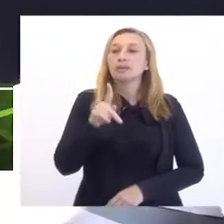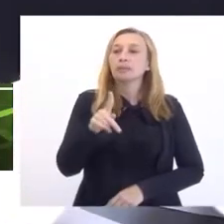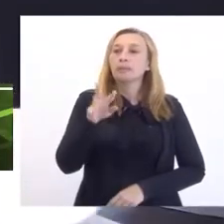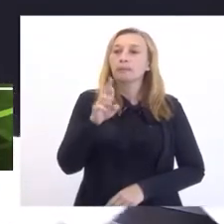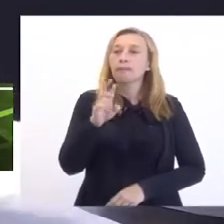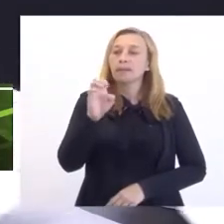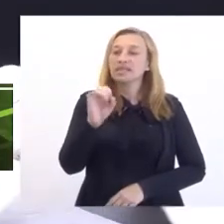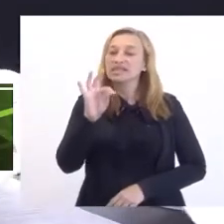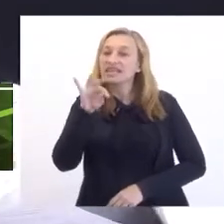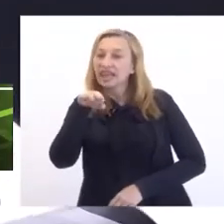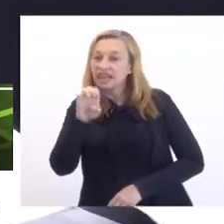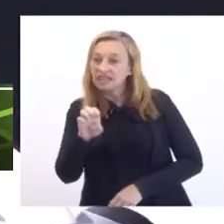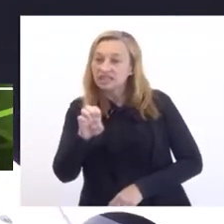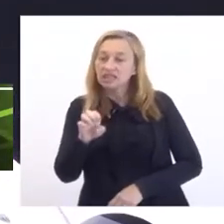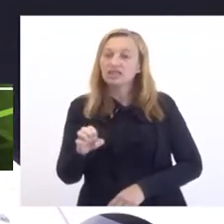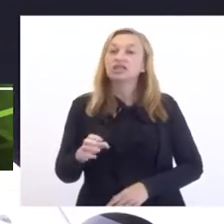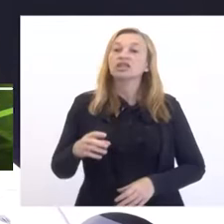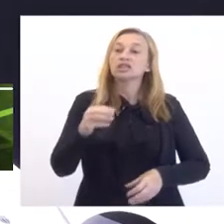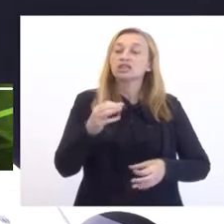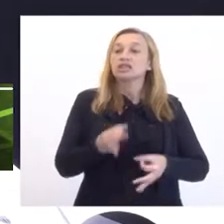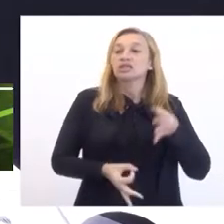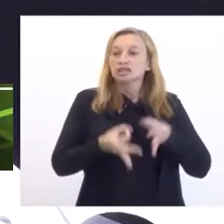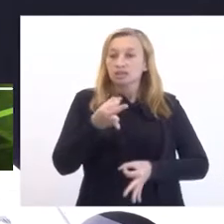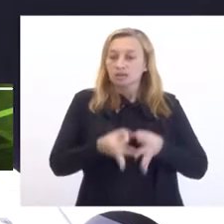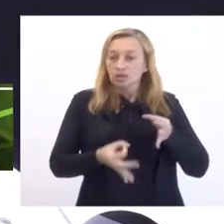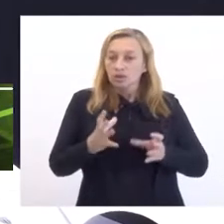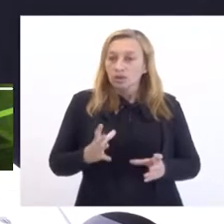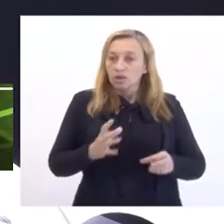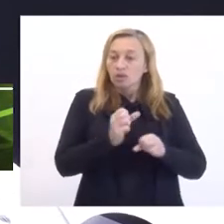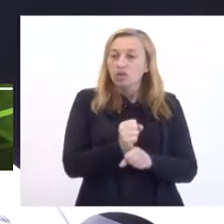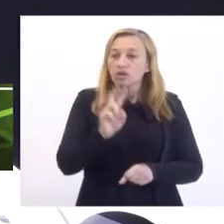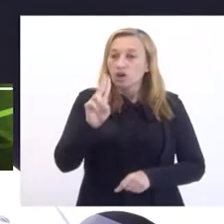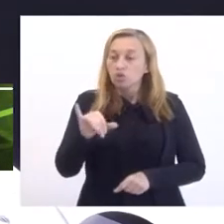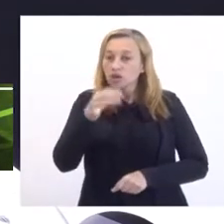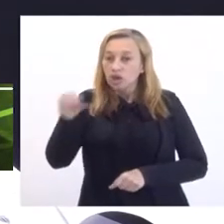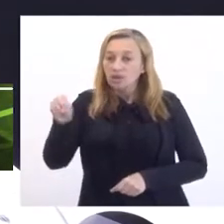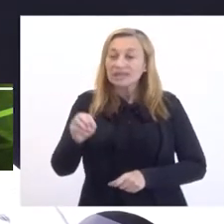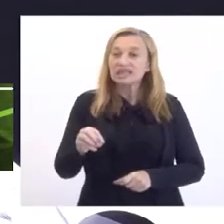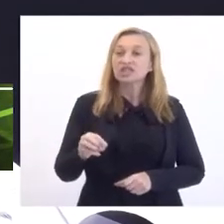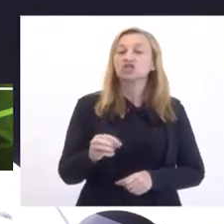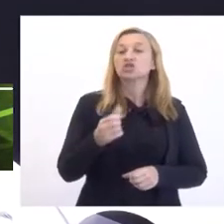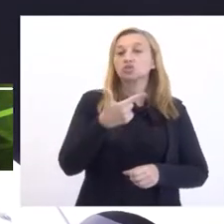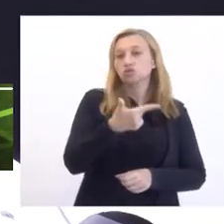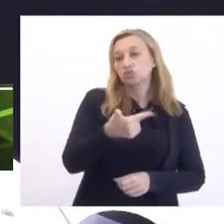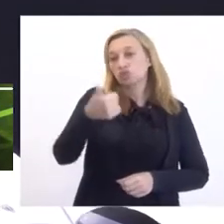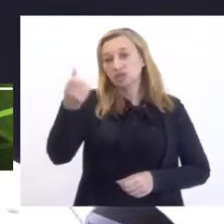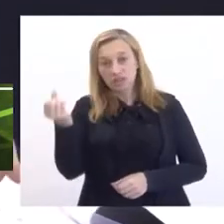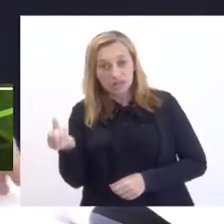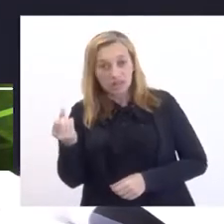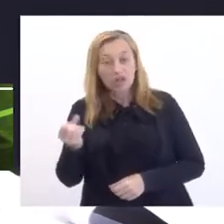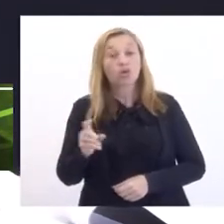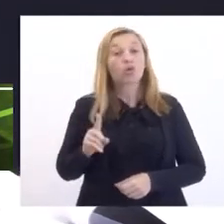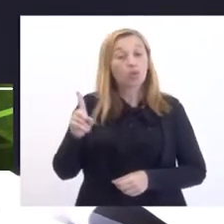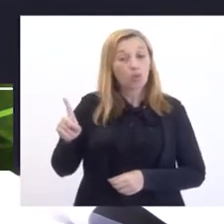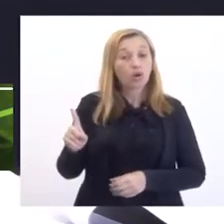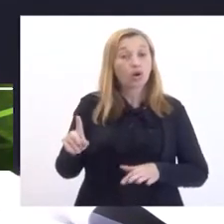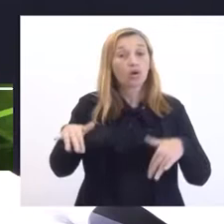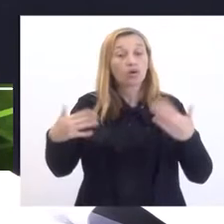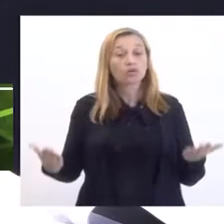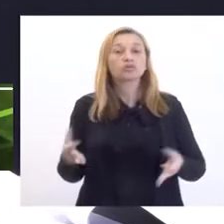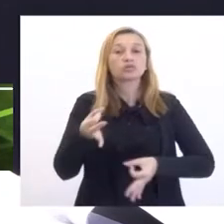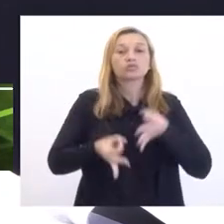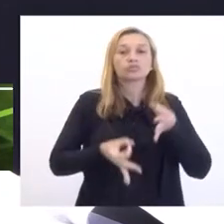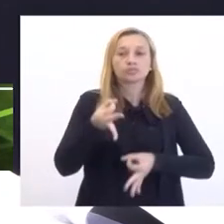no Tribunal de Contas da União, desde 2016, quando o Tribunal de Contas da